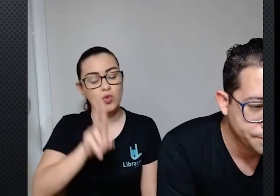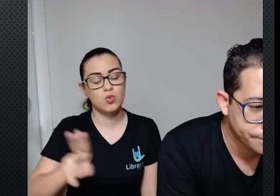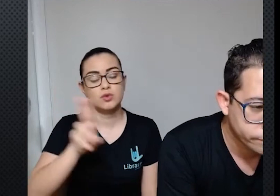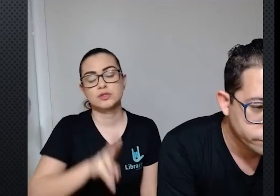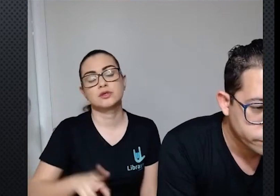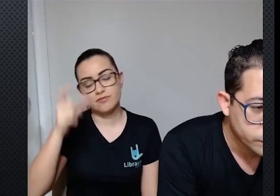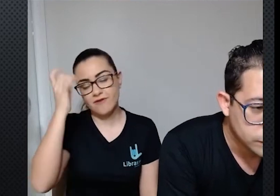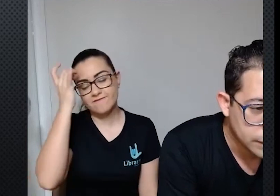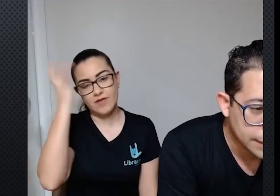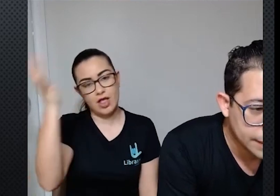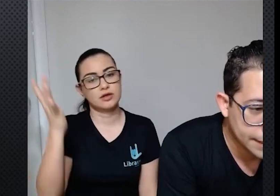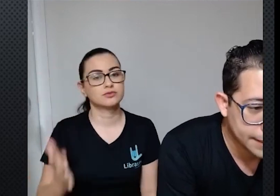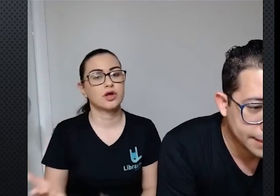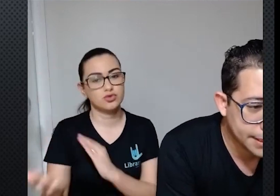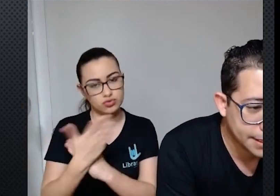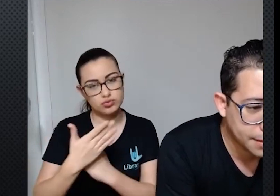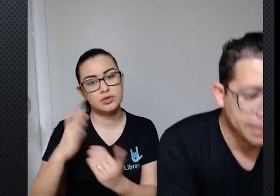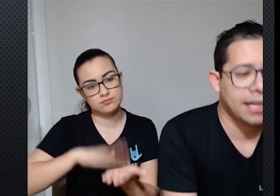usa.